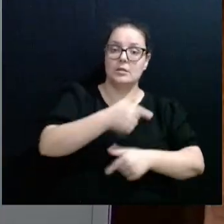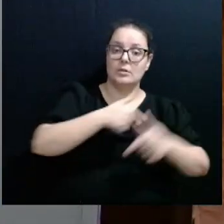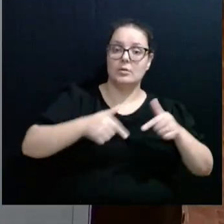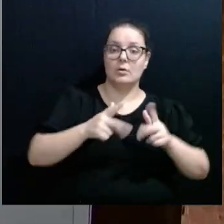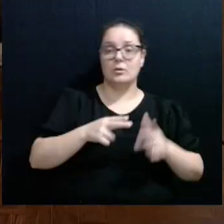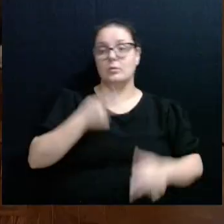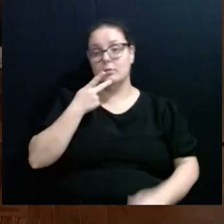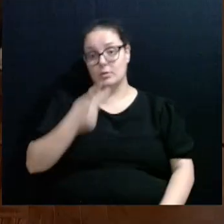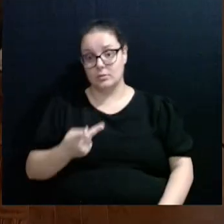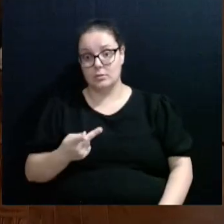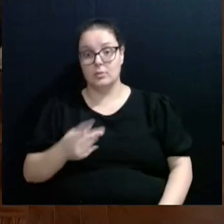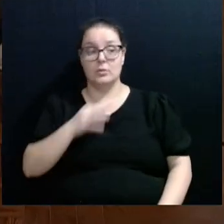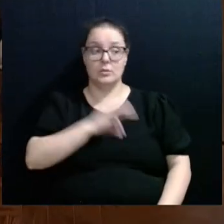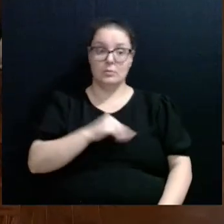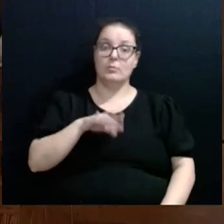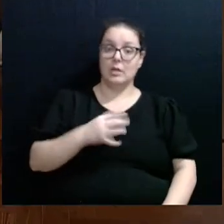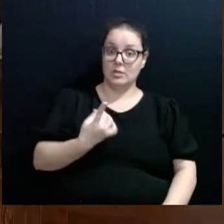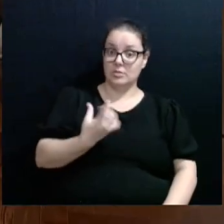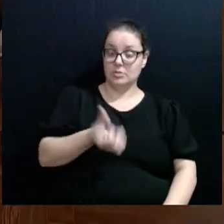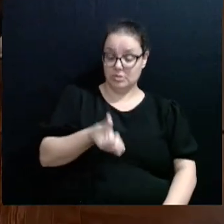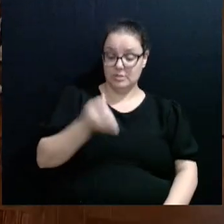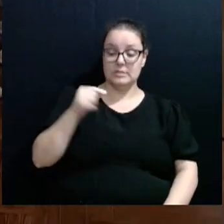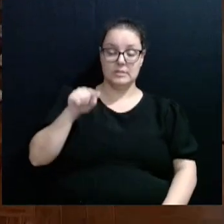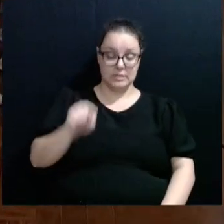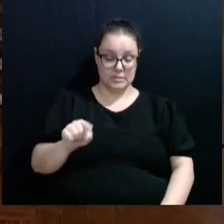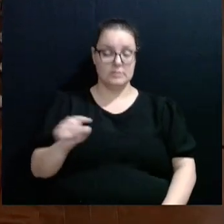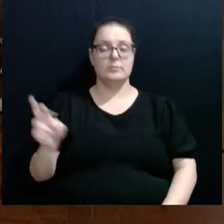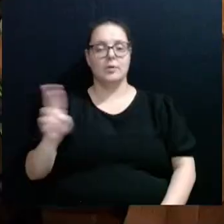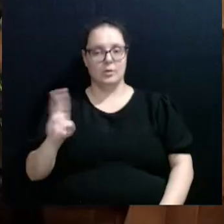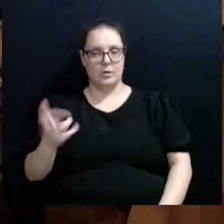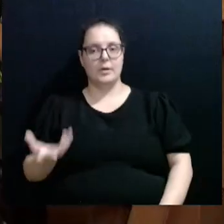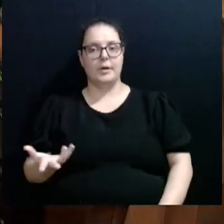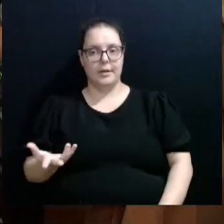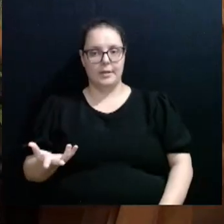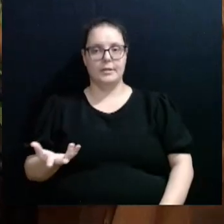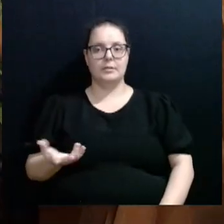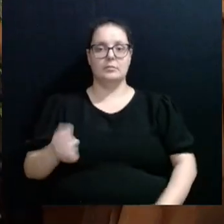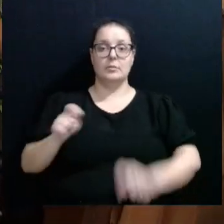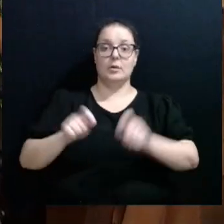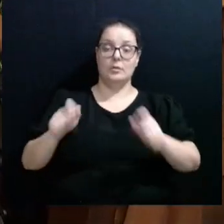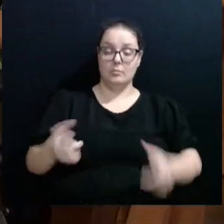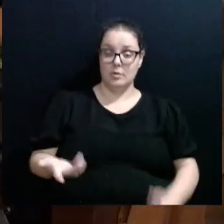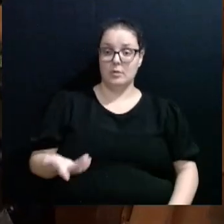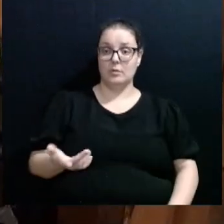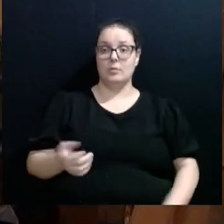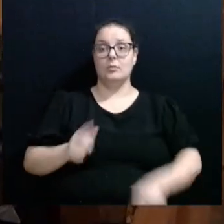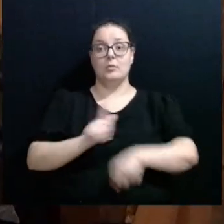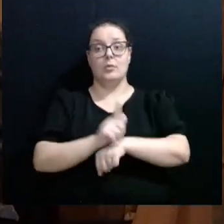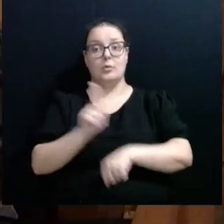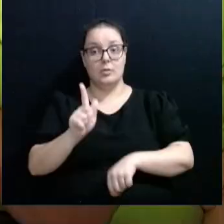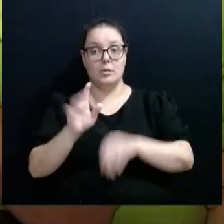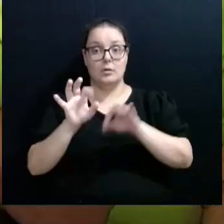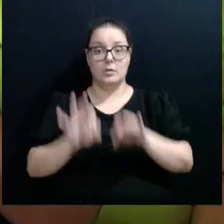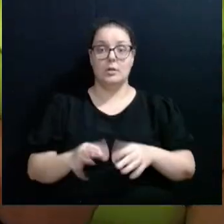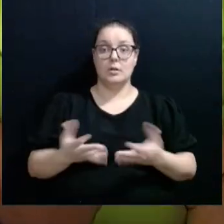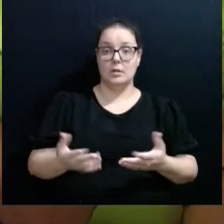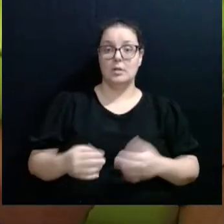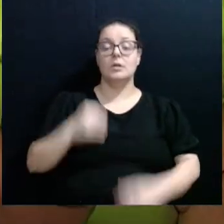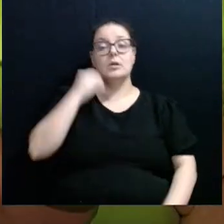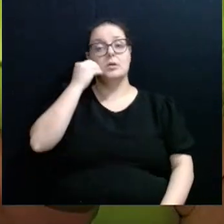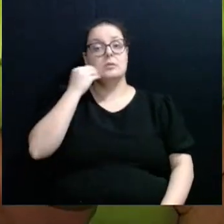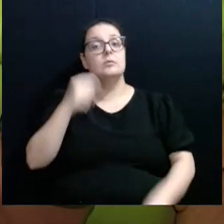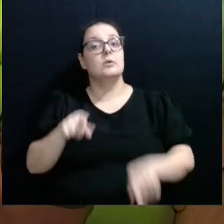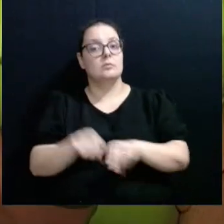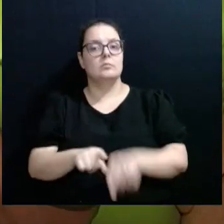de mais de 6 mil reais, que está para pessoas com ensino superior e também com experiência, mas a gente tem dentro